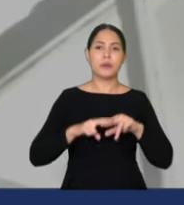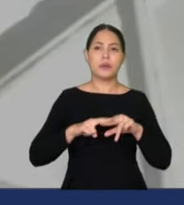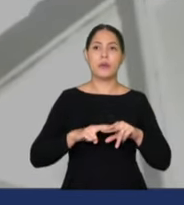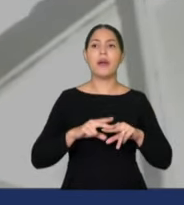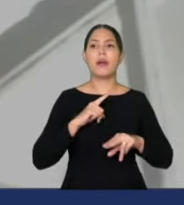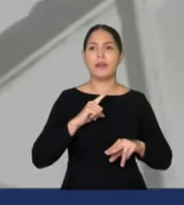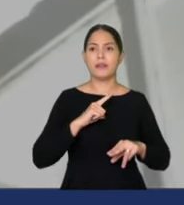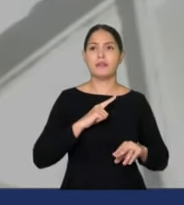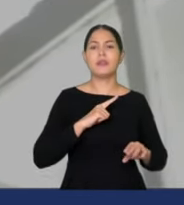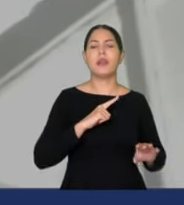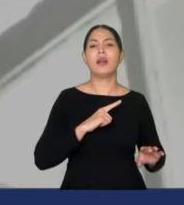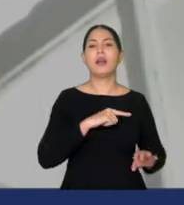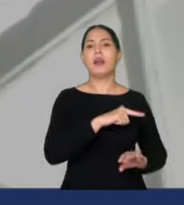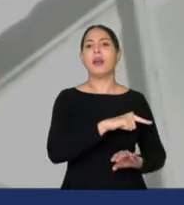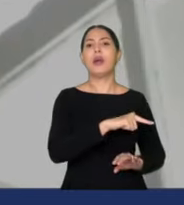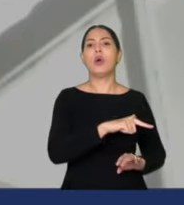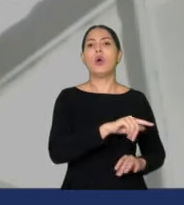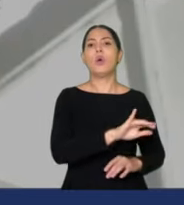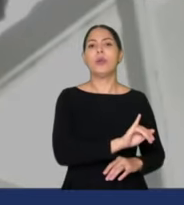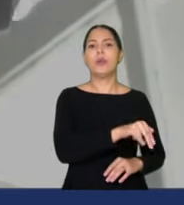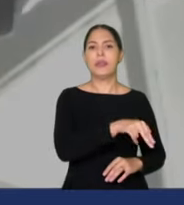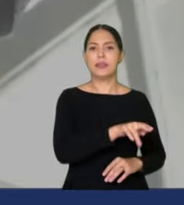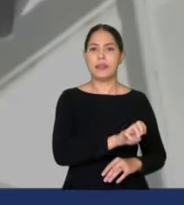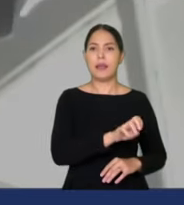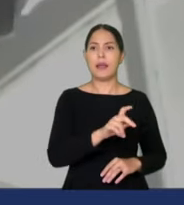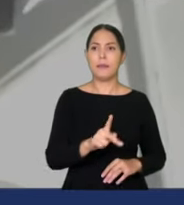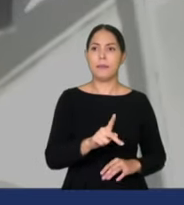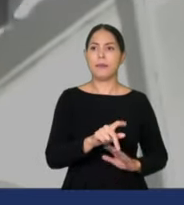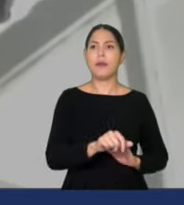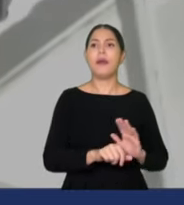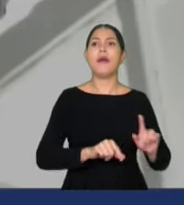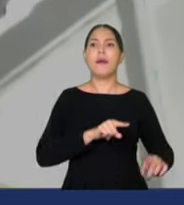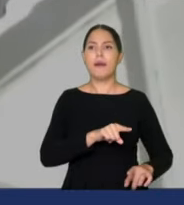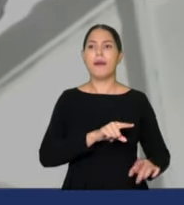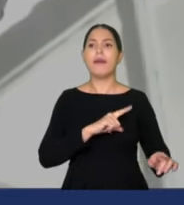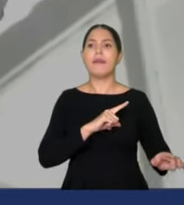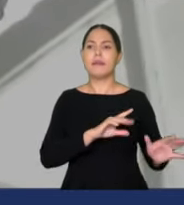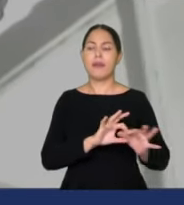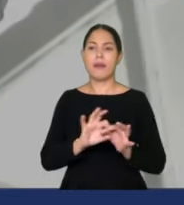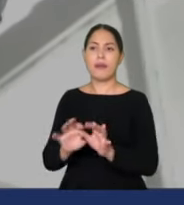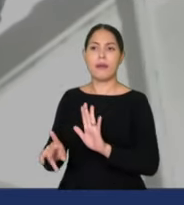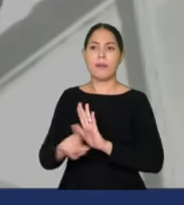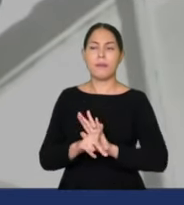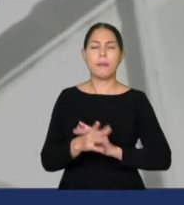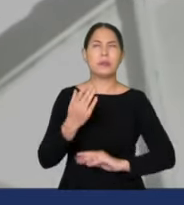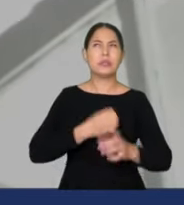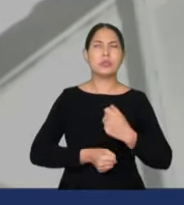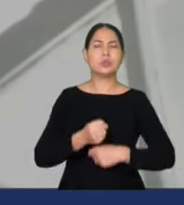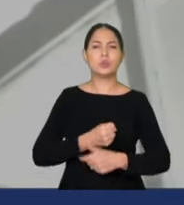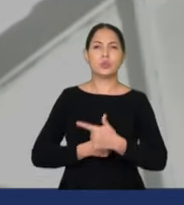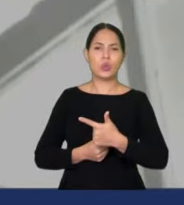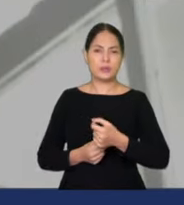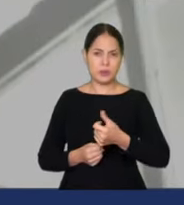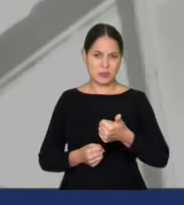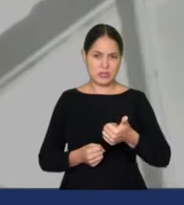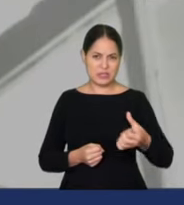a gente observa desde 2016 é uma mudança na estratégia de negócio da Petrobras, que